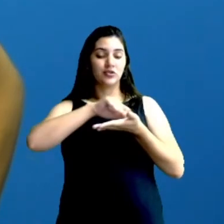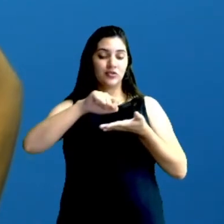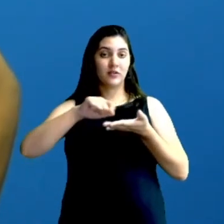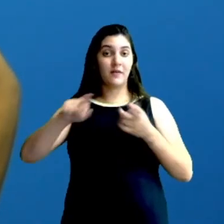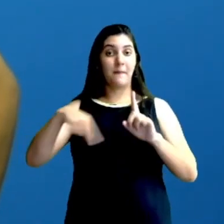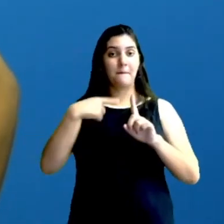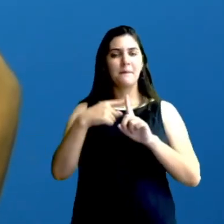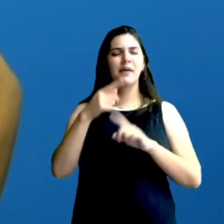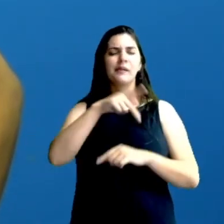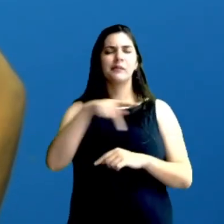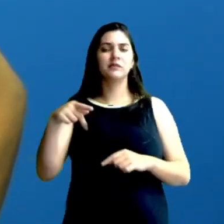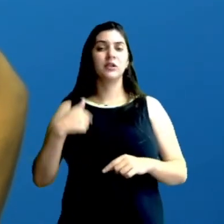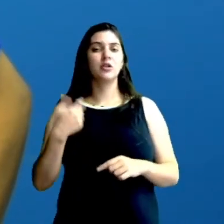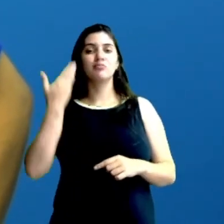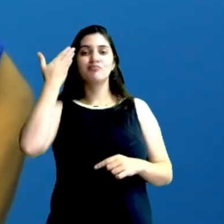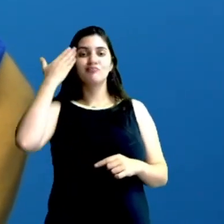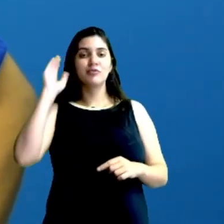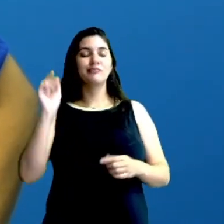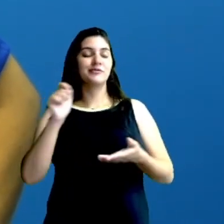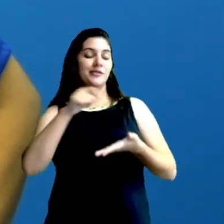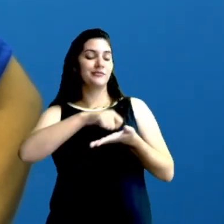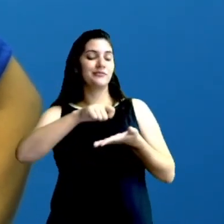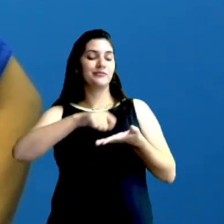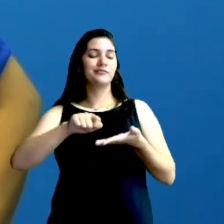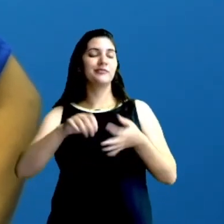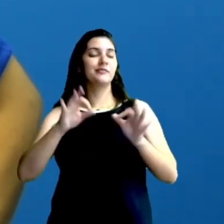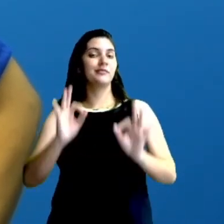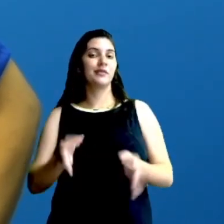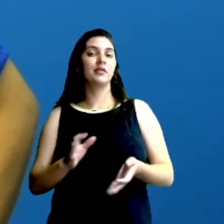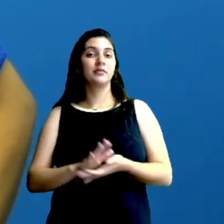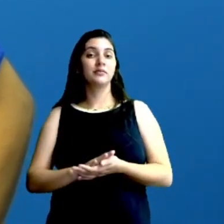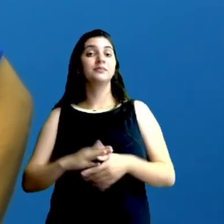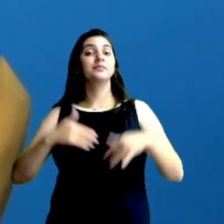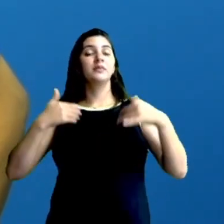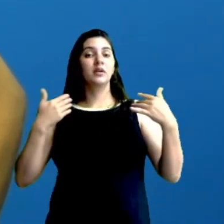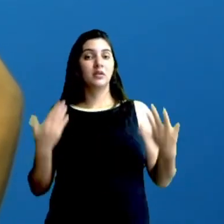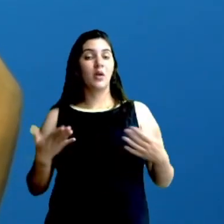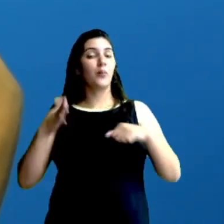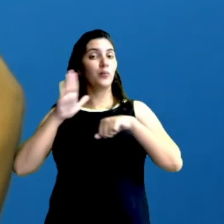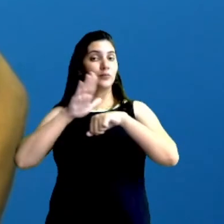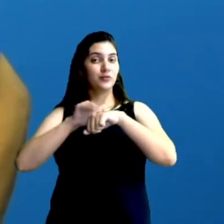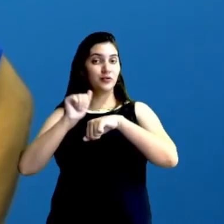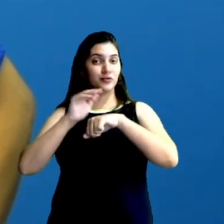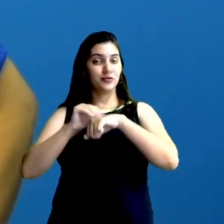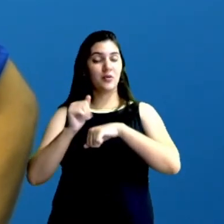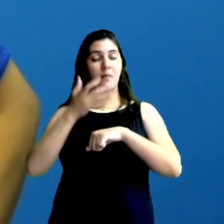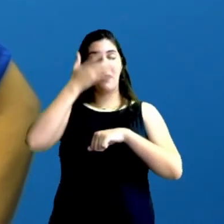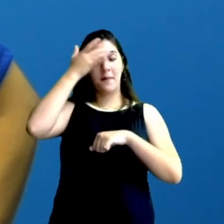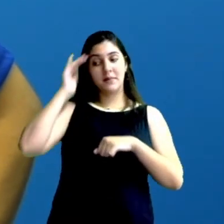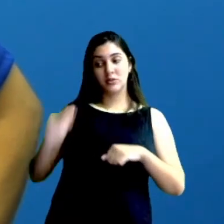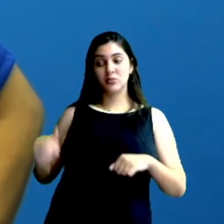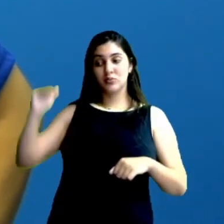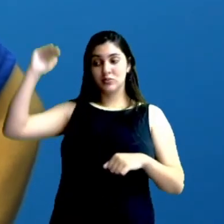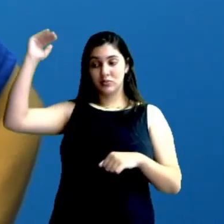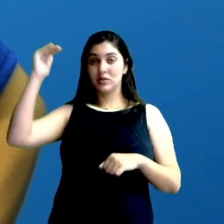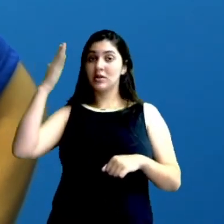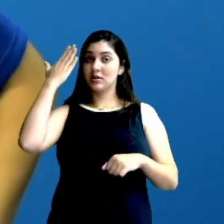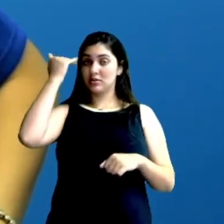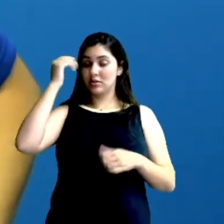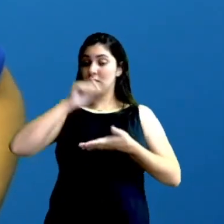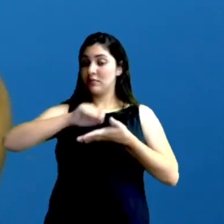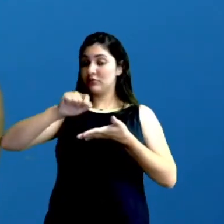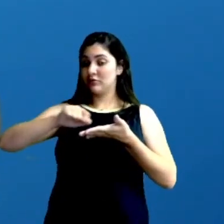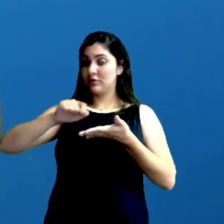linha mas professora eu ainda não sei escrever direito então chama um adulto aí perto de você que sabe